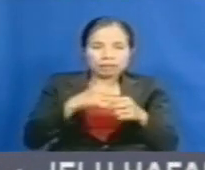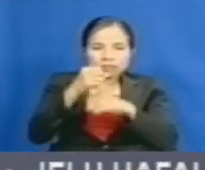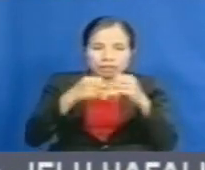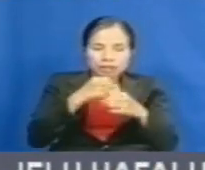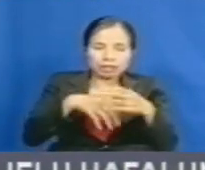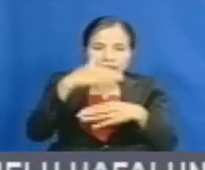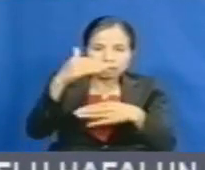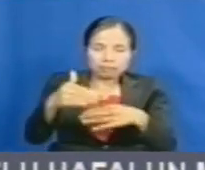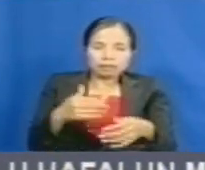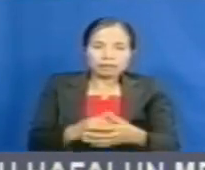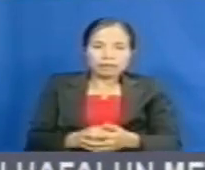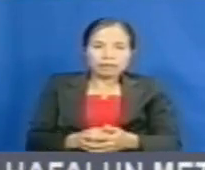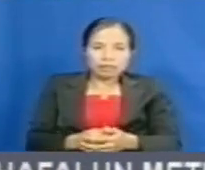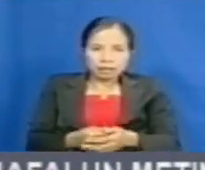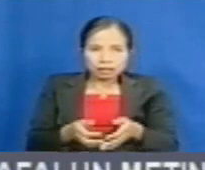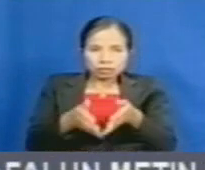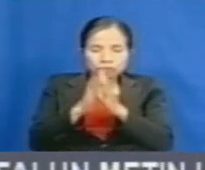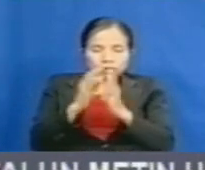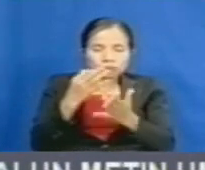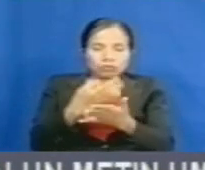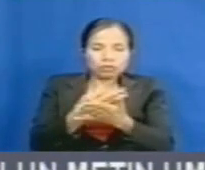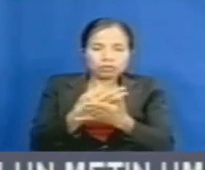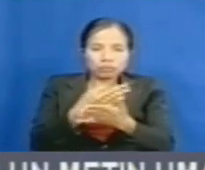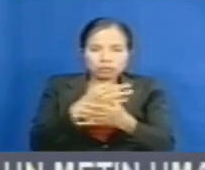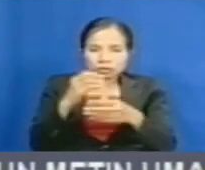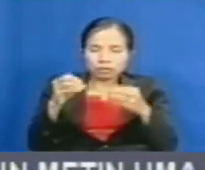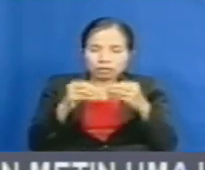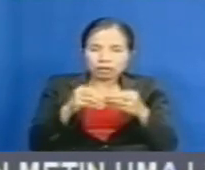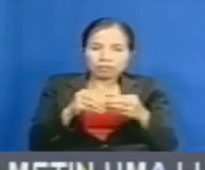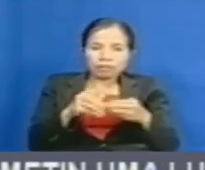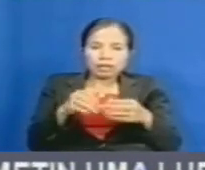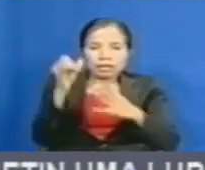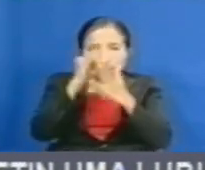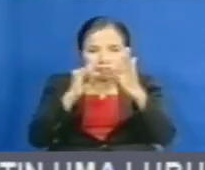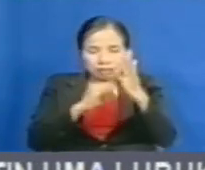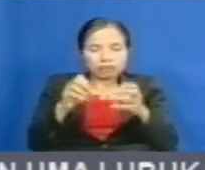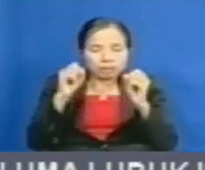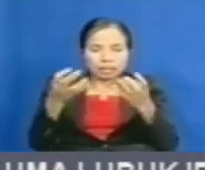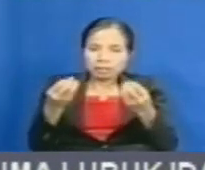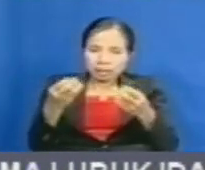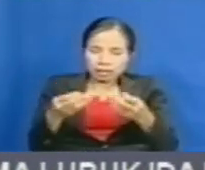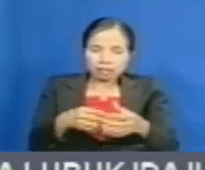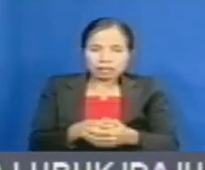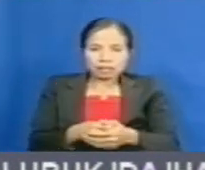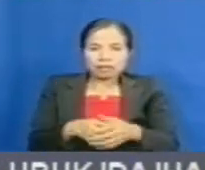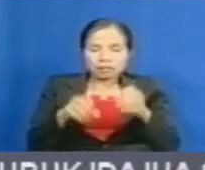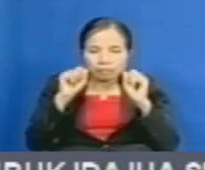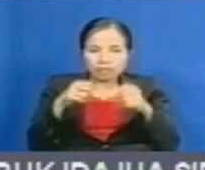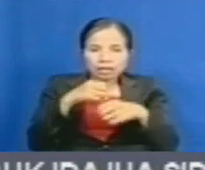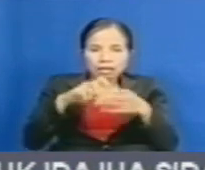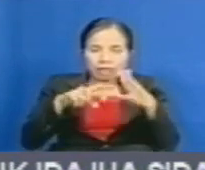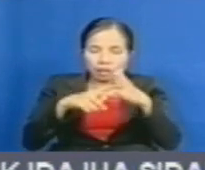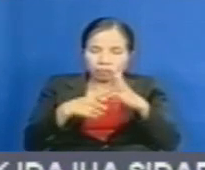falta a dia falta não para ter uso a tu orçamento com nova bio que nem nem bela boa de tuan para depois bela halo ha rua na